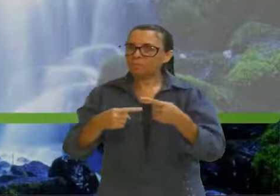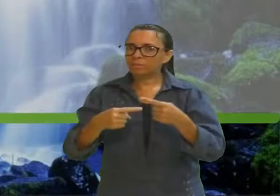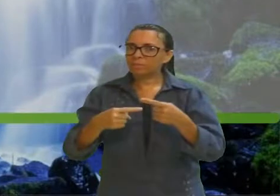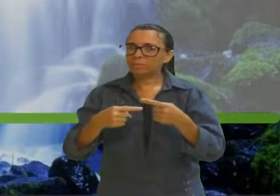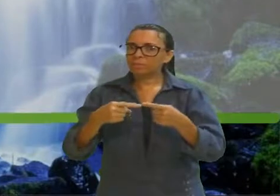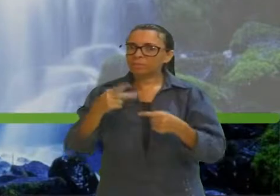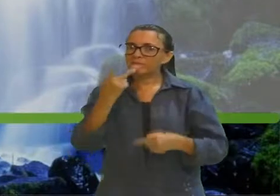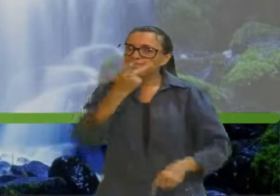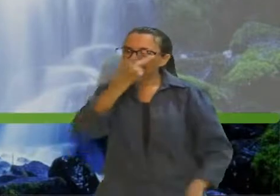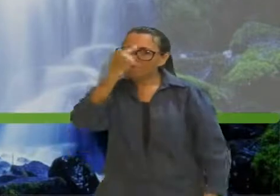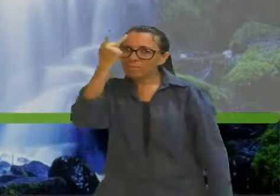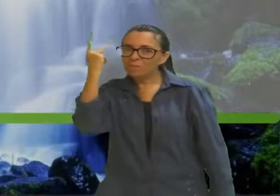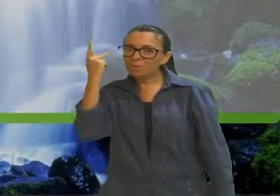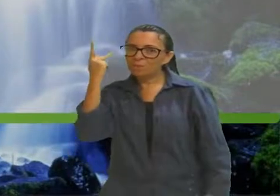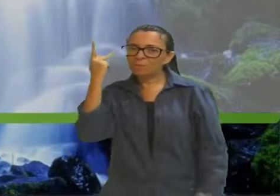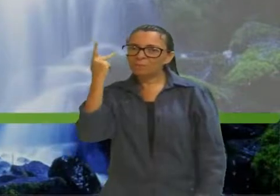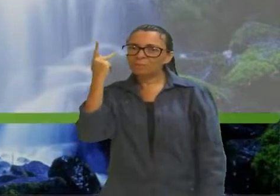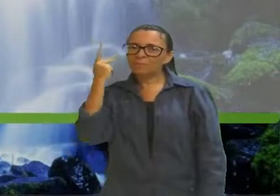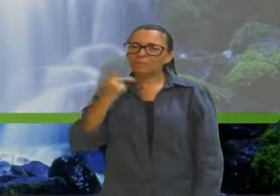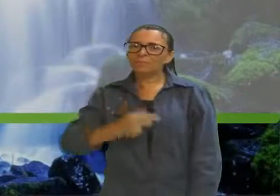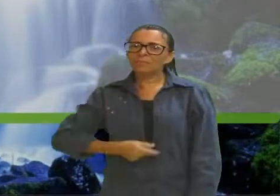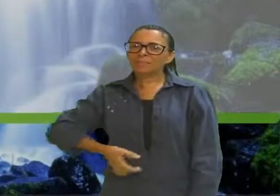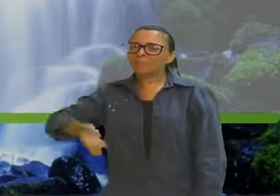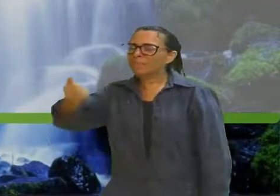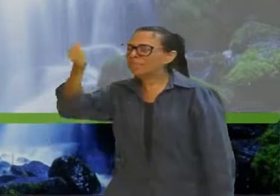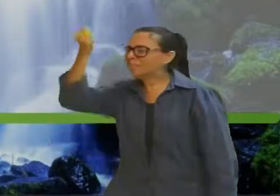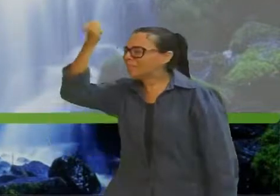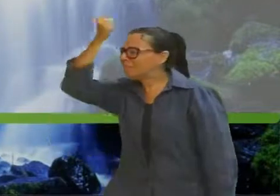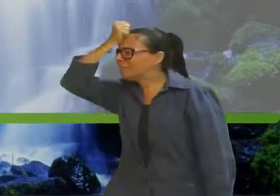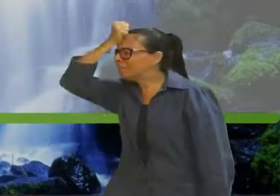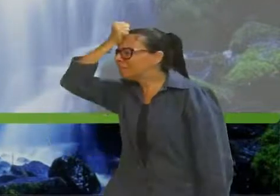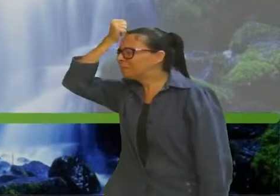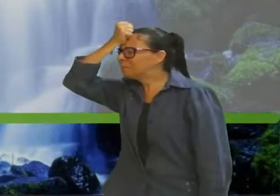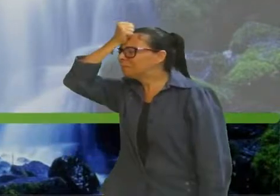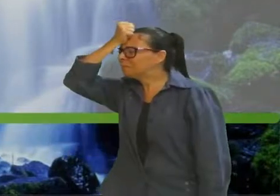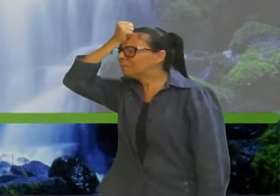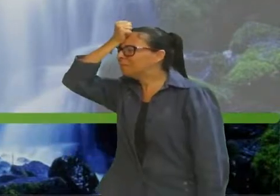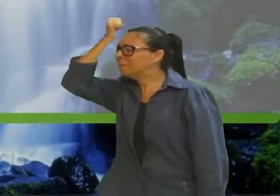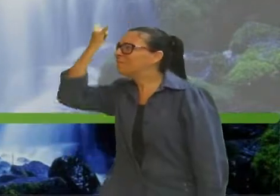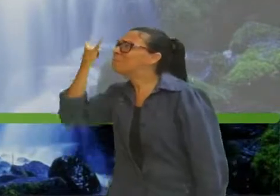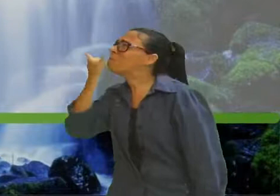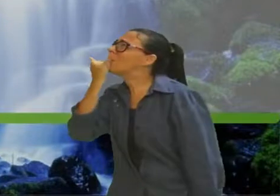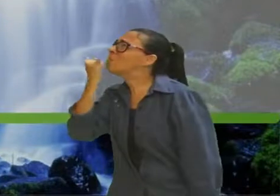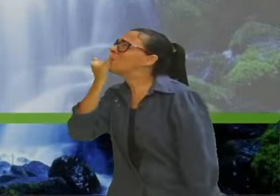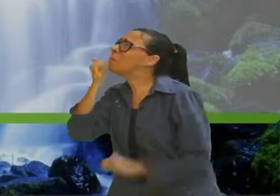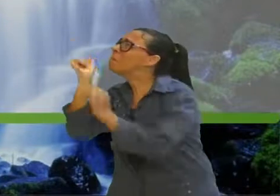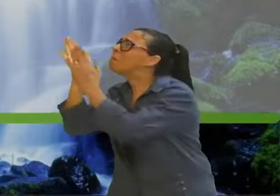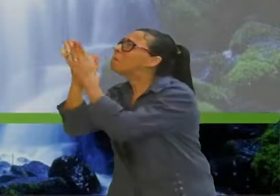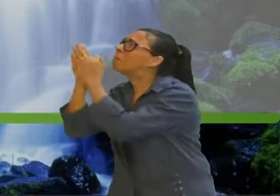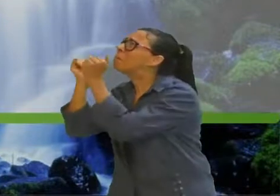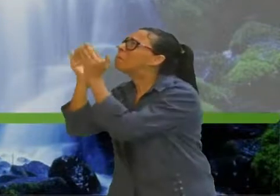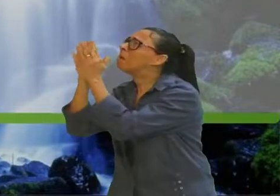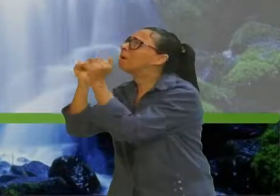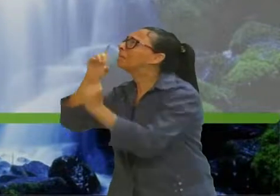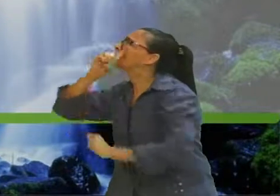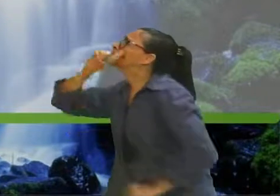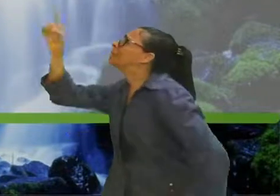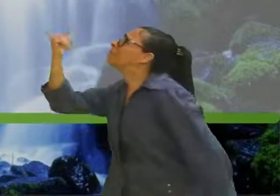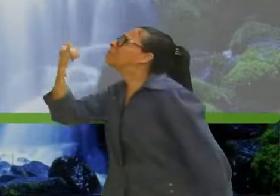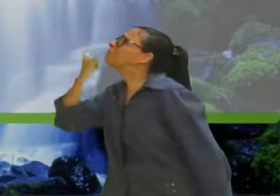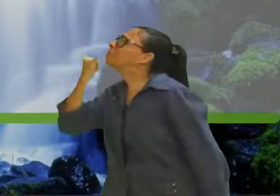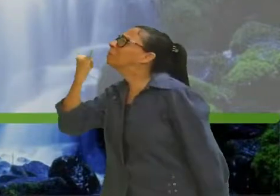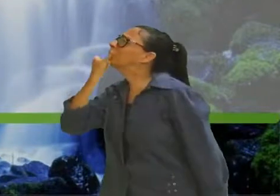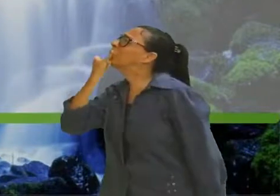cada vez mais. Essa, com certeza, é uma vontade do nosso Deus. Então, depois que você tomou